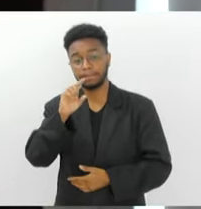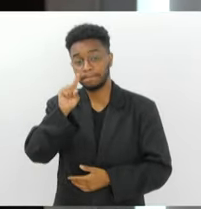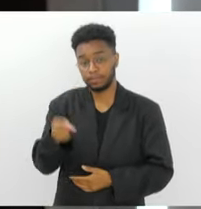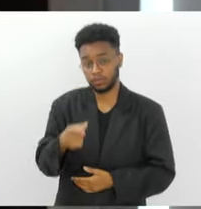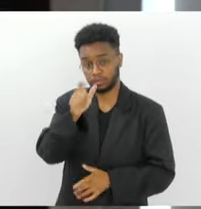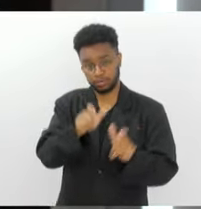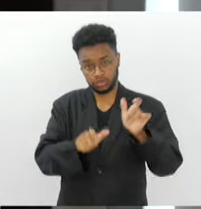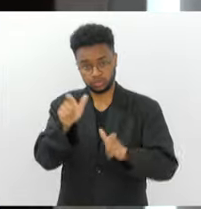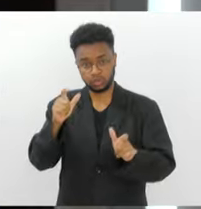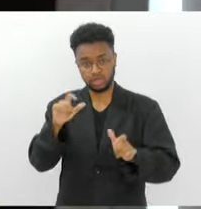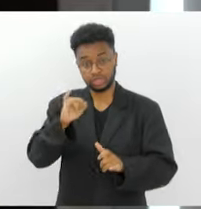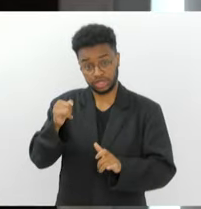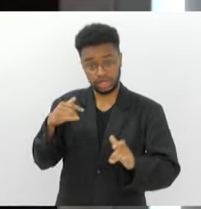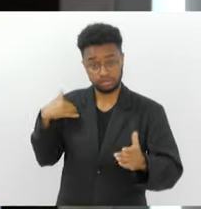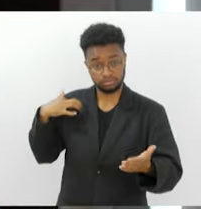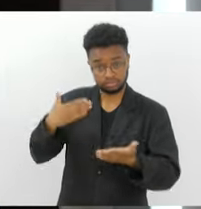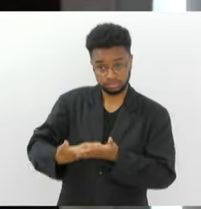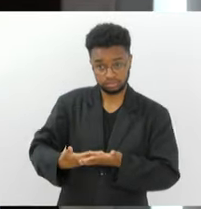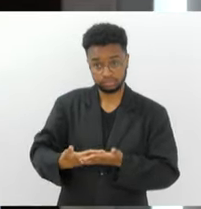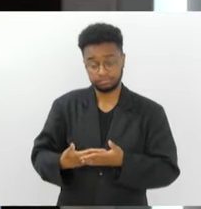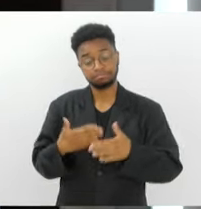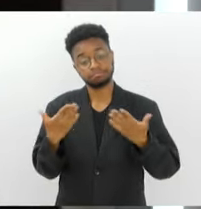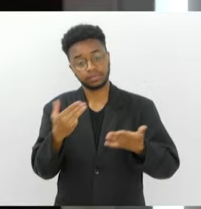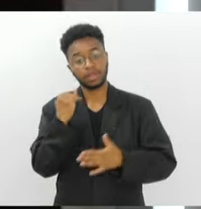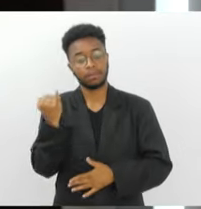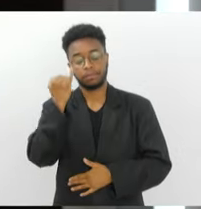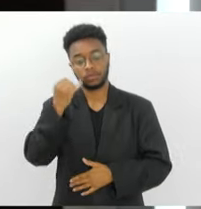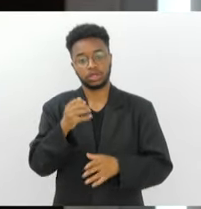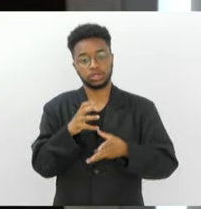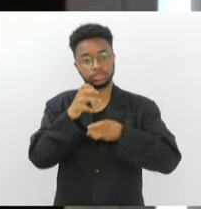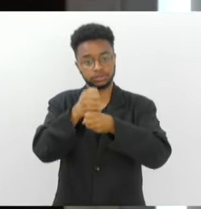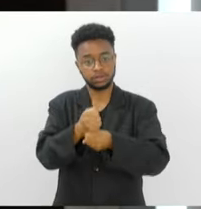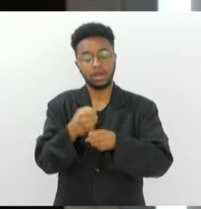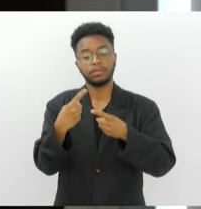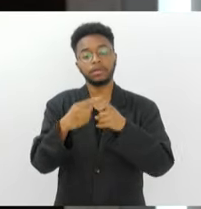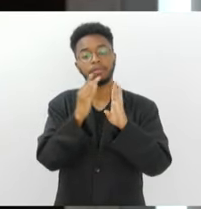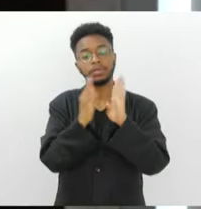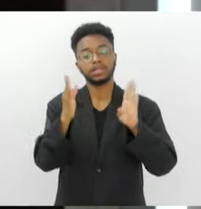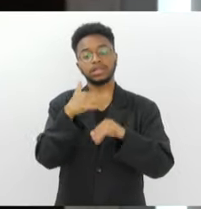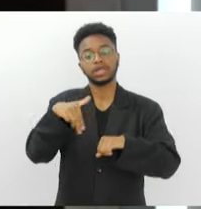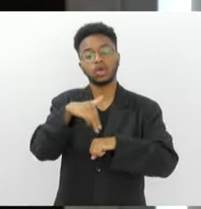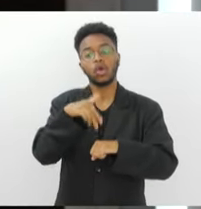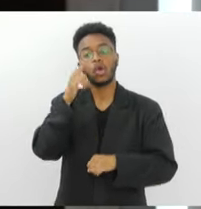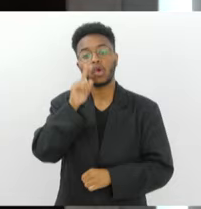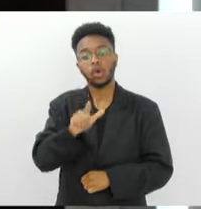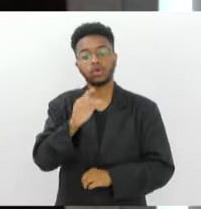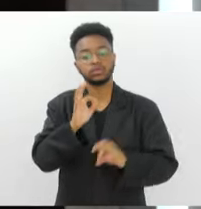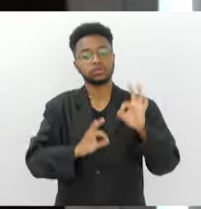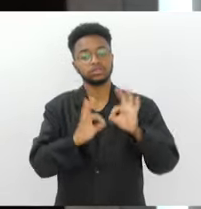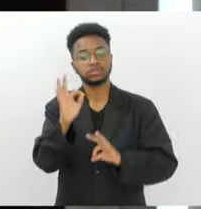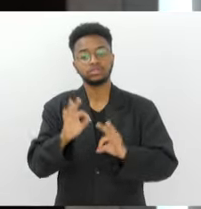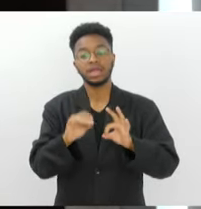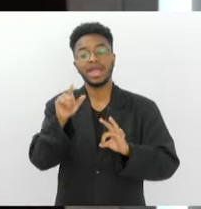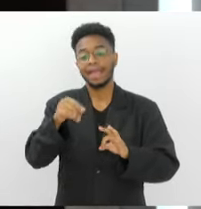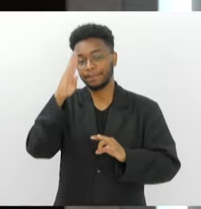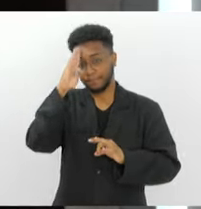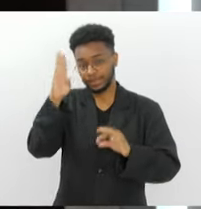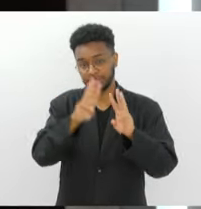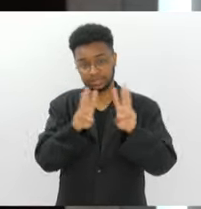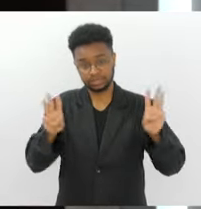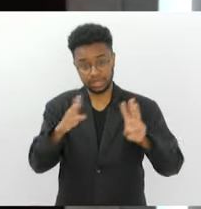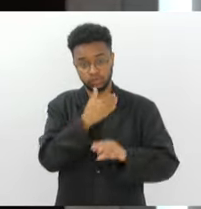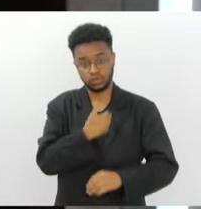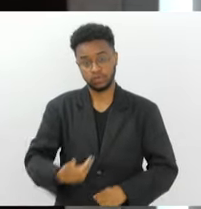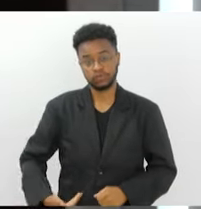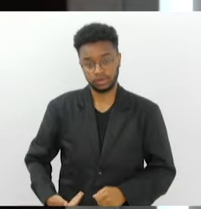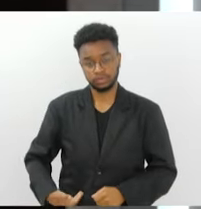ano, de janeiro até hoje. Vou lhe dar alguns números que são importantes. A Biblioteca Nacional, ela consegue realizar, porque ela é o maior site do governo,